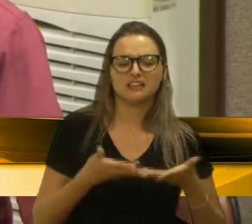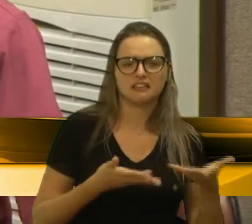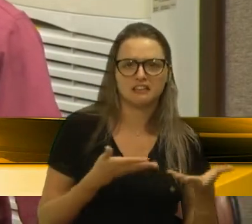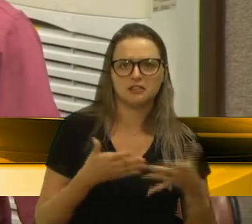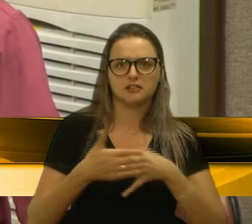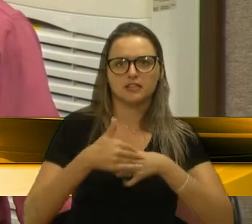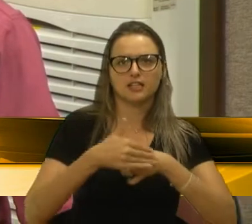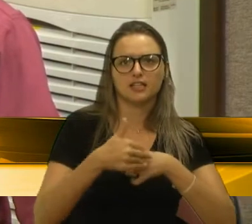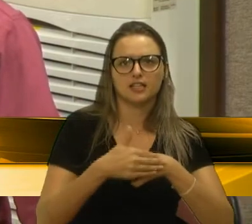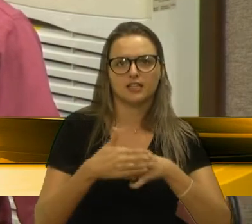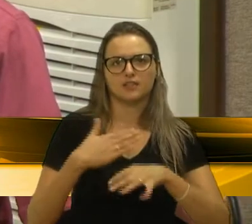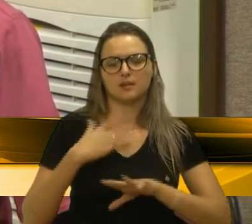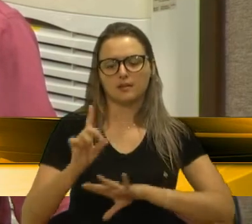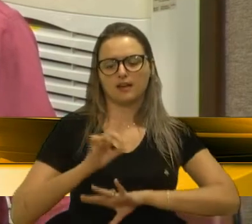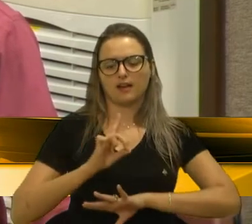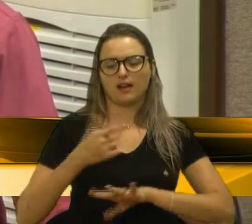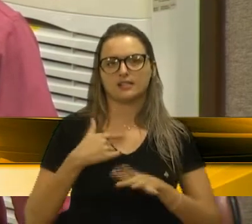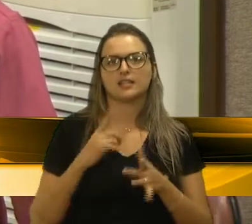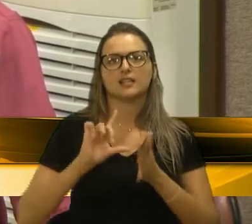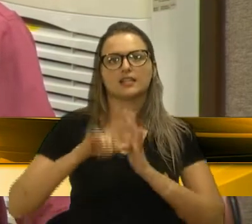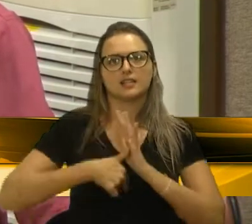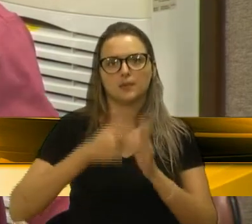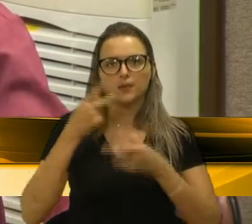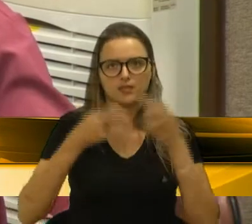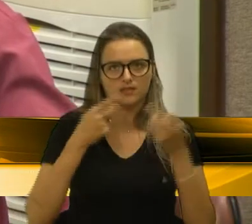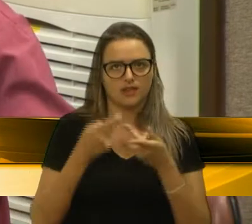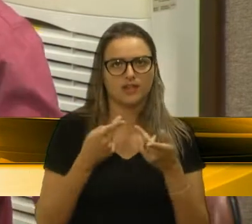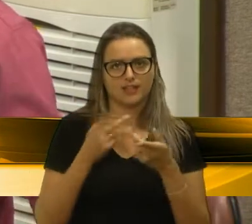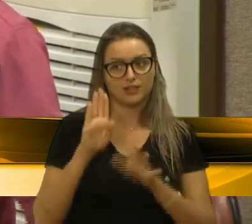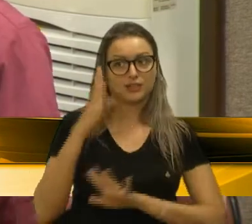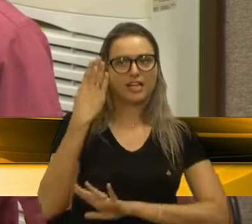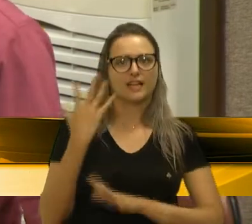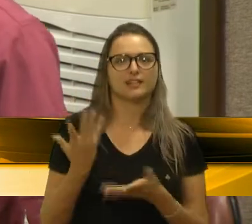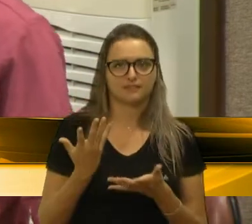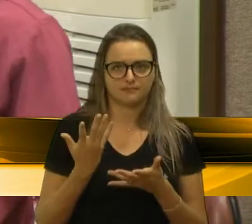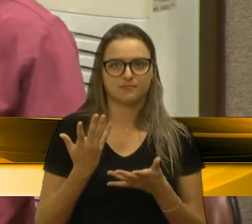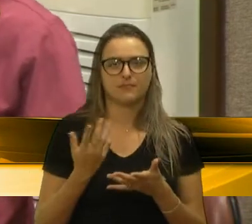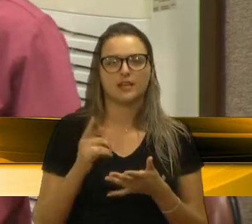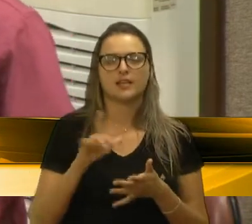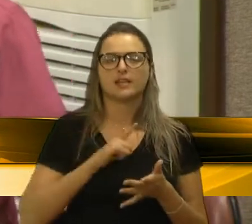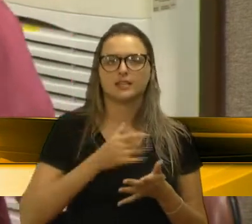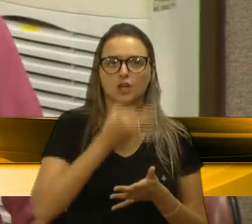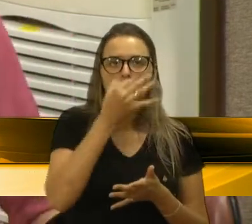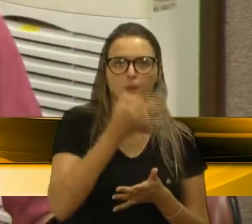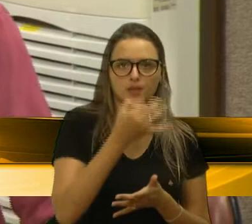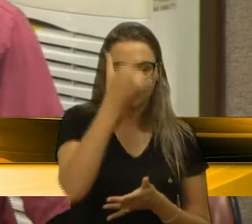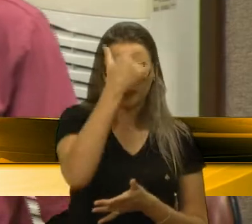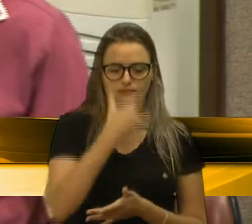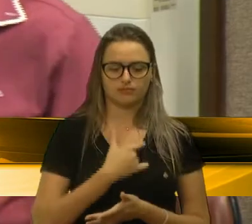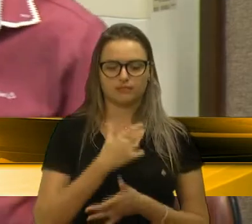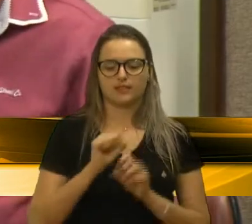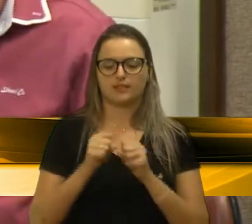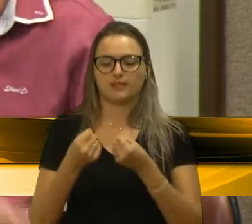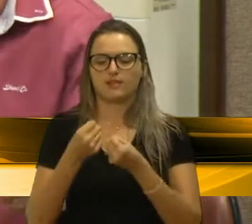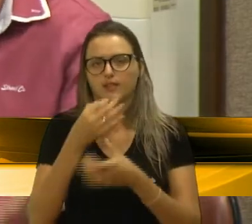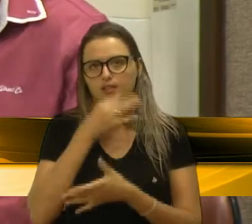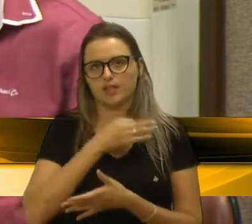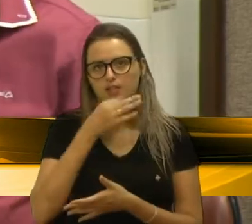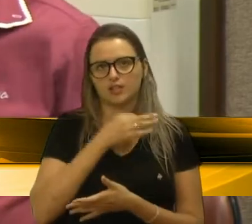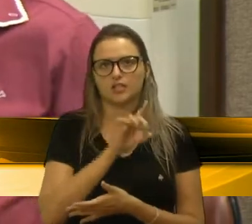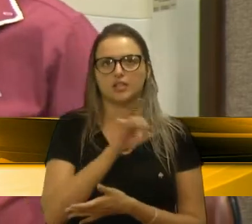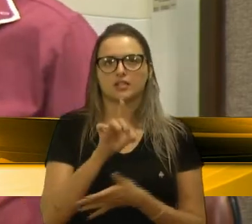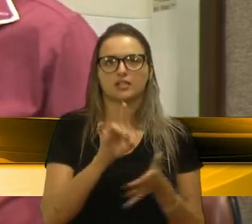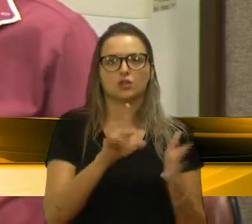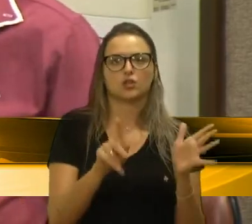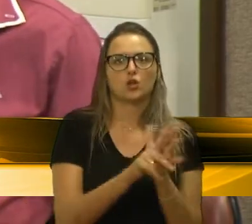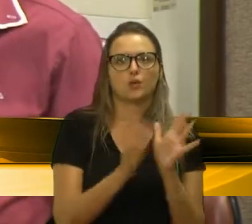vem na minha casa visitar agradar e depois ficar falando porque nós então vamos reposicionar vamos ter caráter vamos defender caxias do sul não só seu grupo